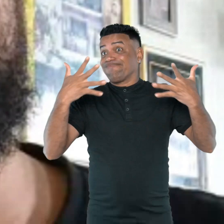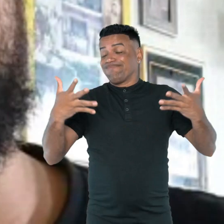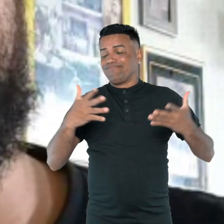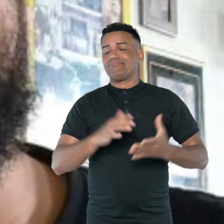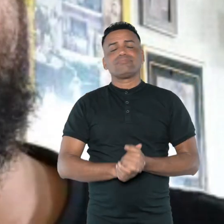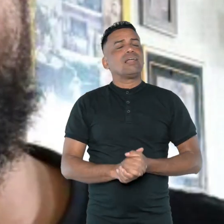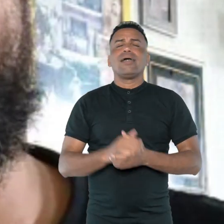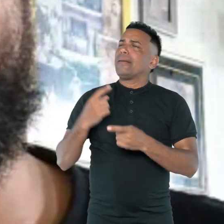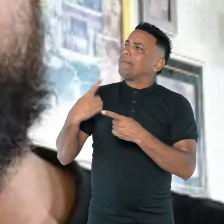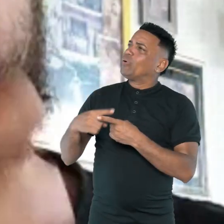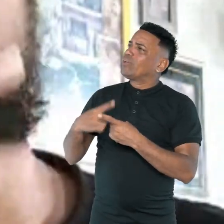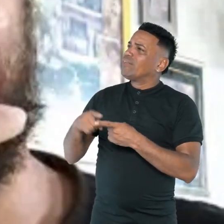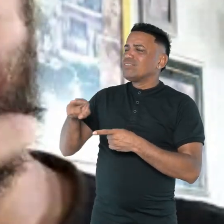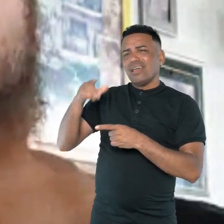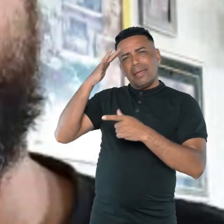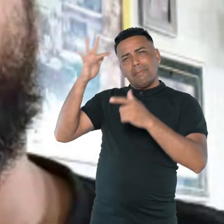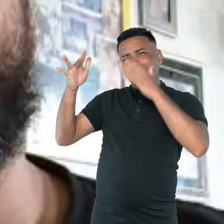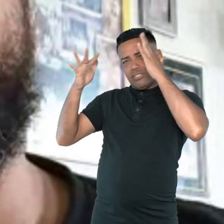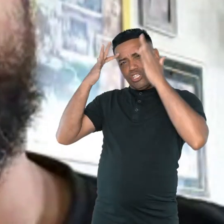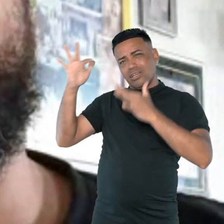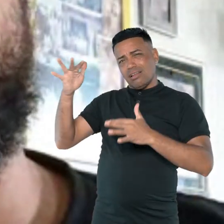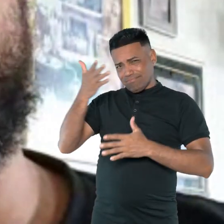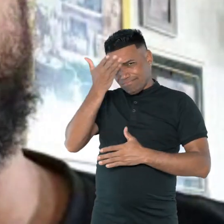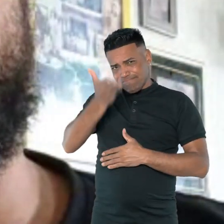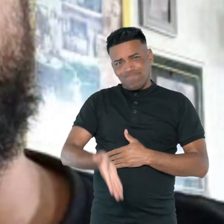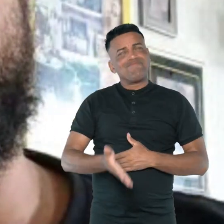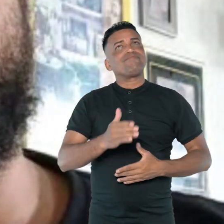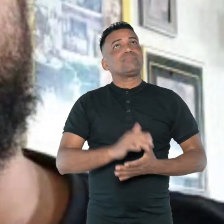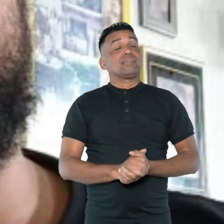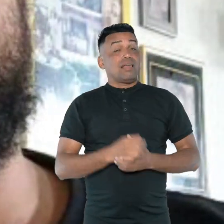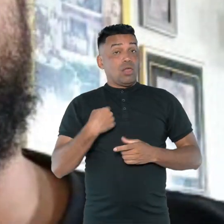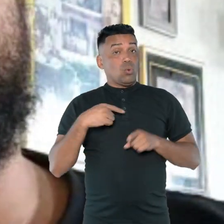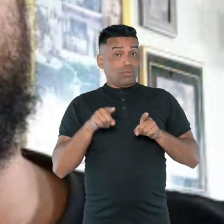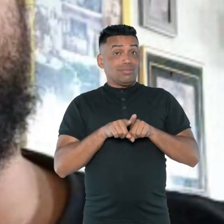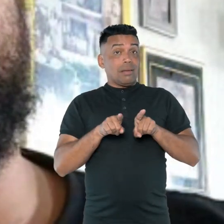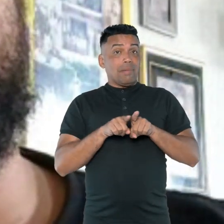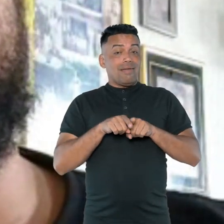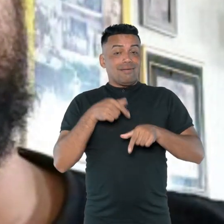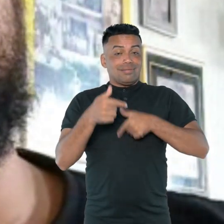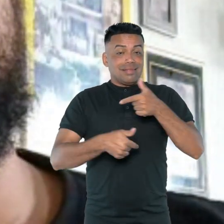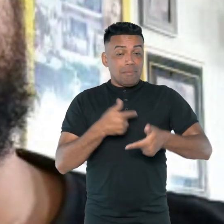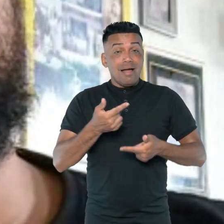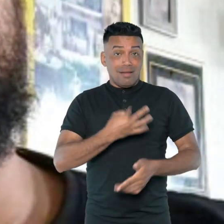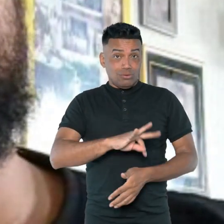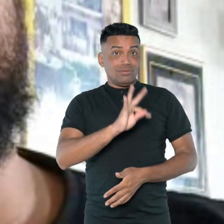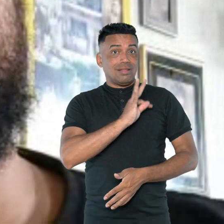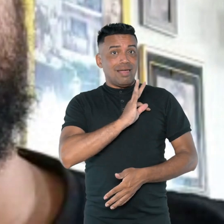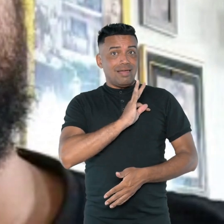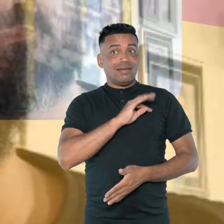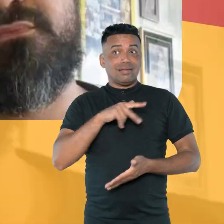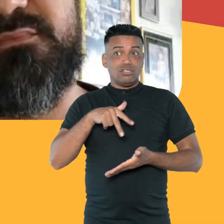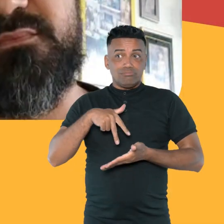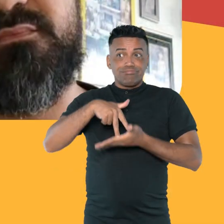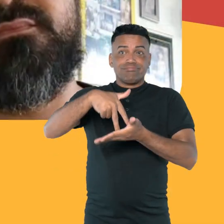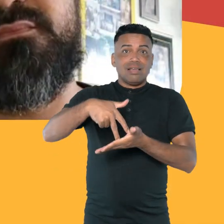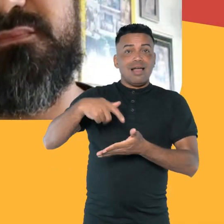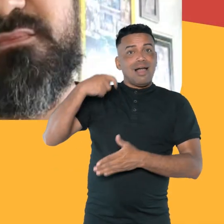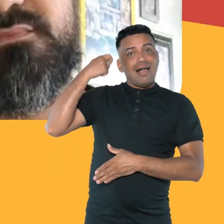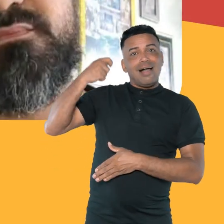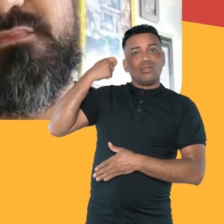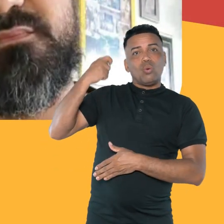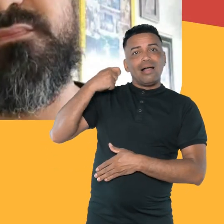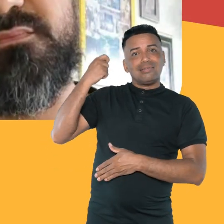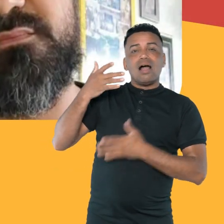você imagina bem, eu também trabalho com técnicas de atuação,